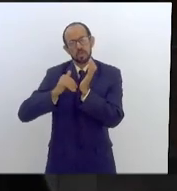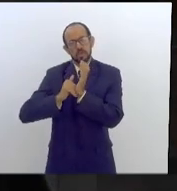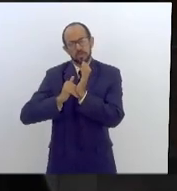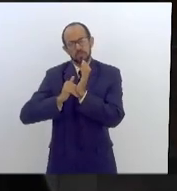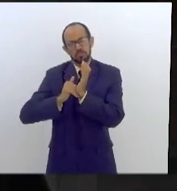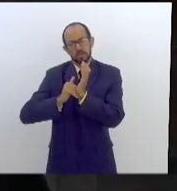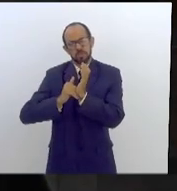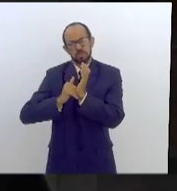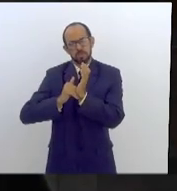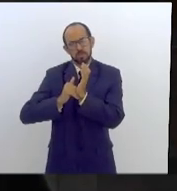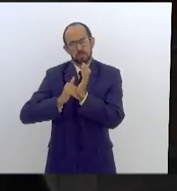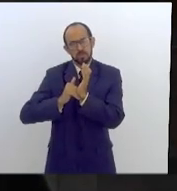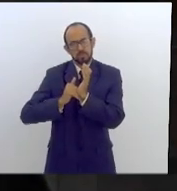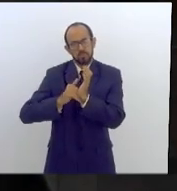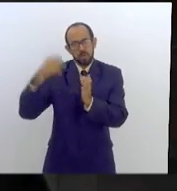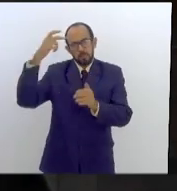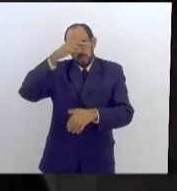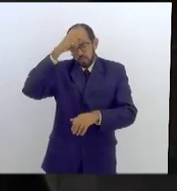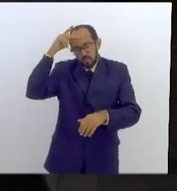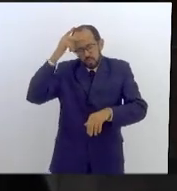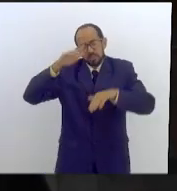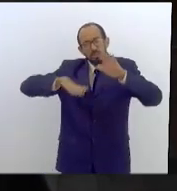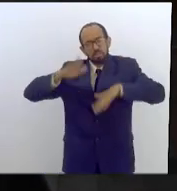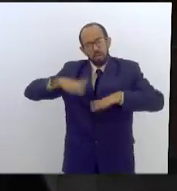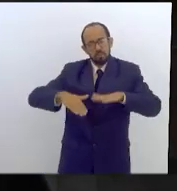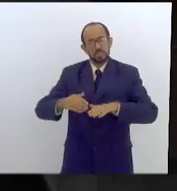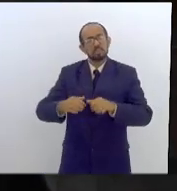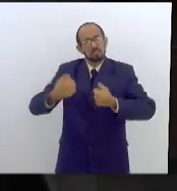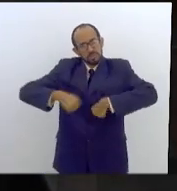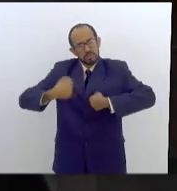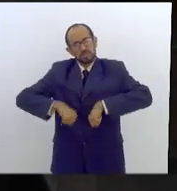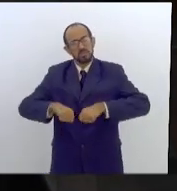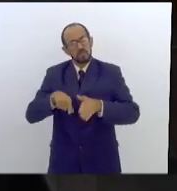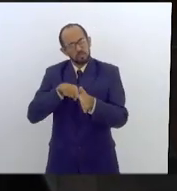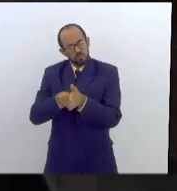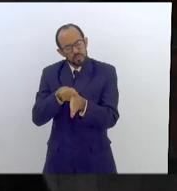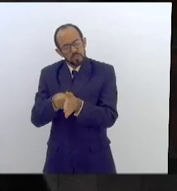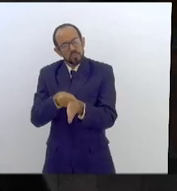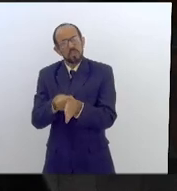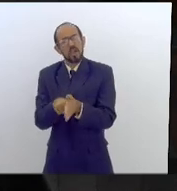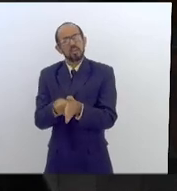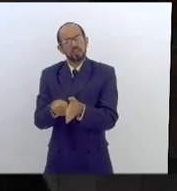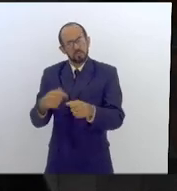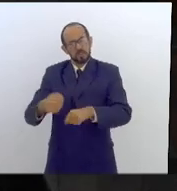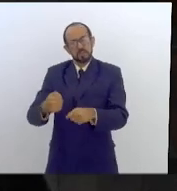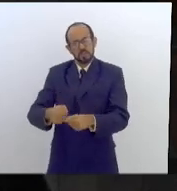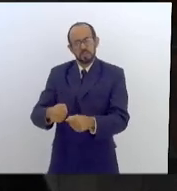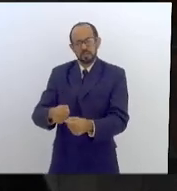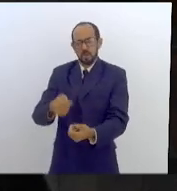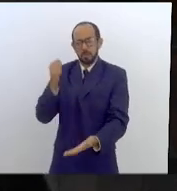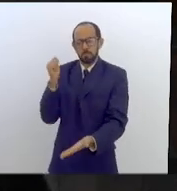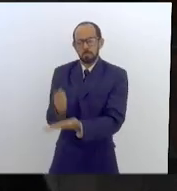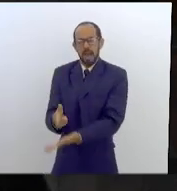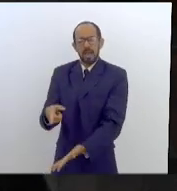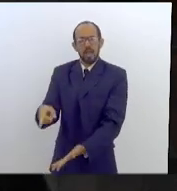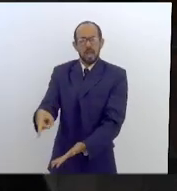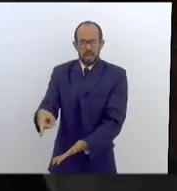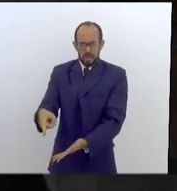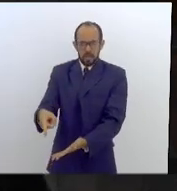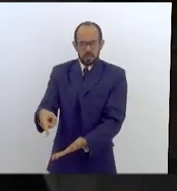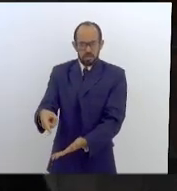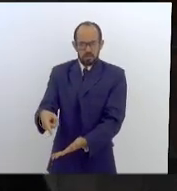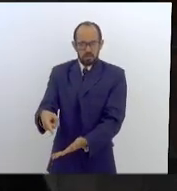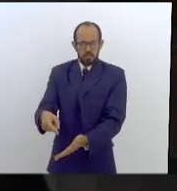por personagens que devem ser investigados e devem pagar por essas ações Porque estão estimulando